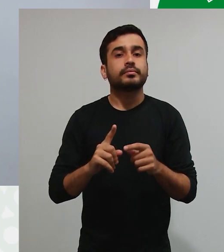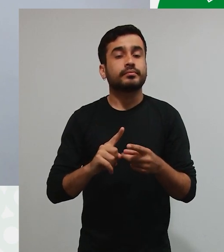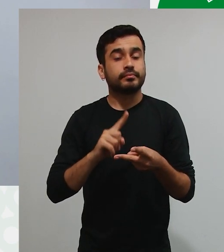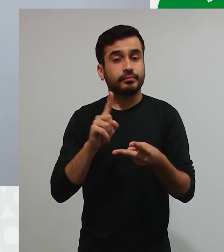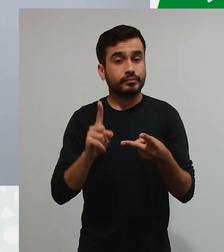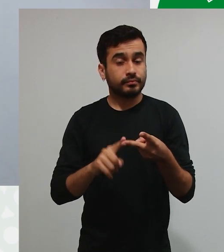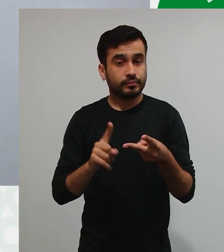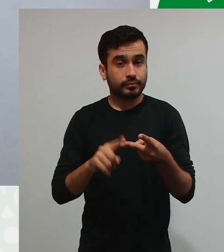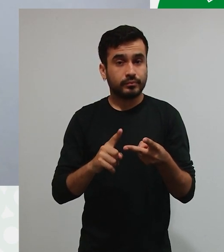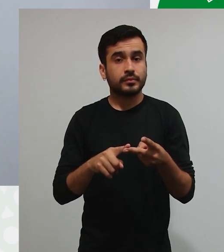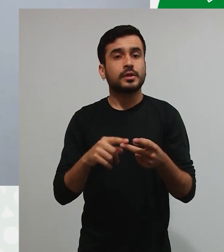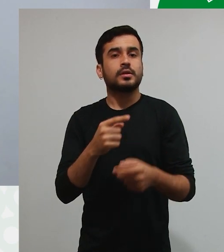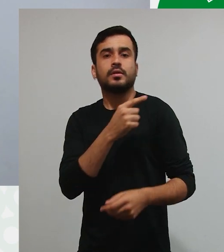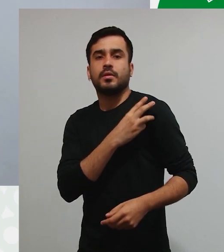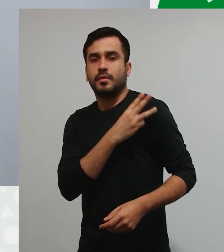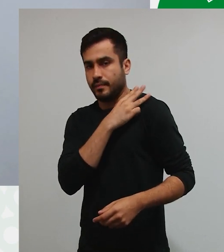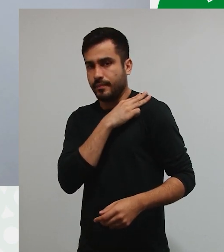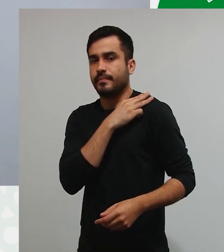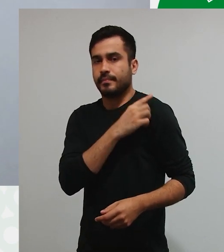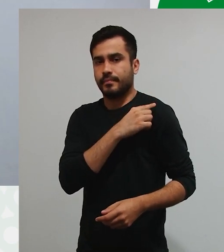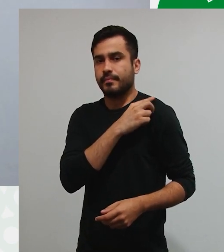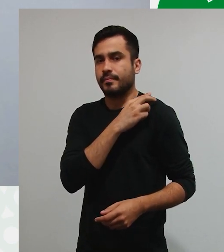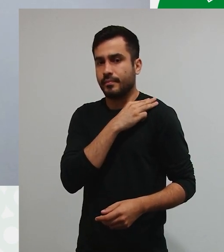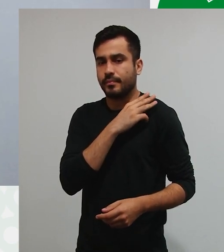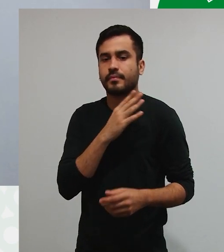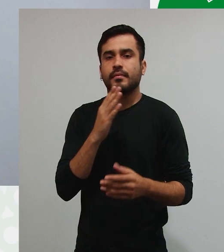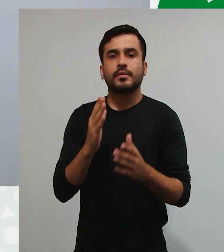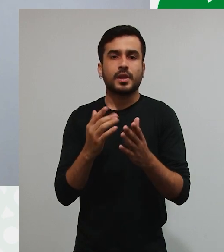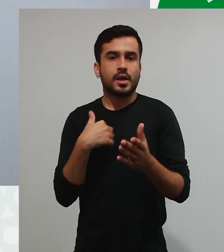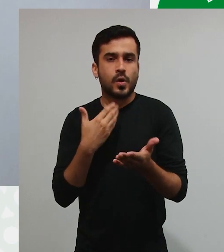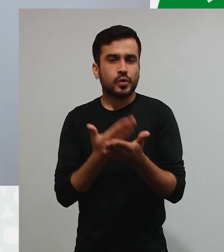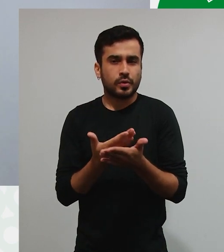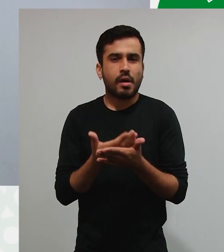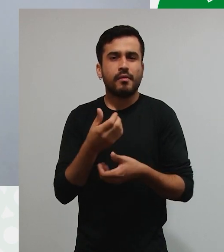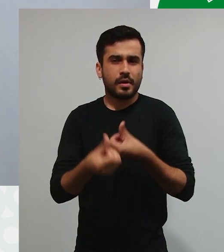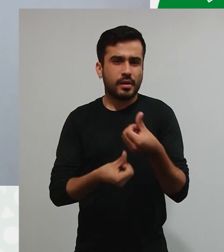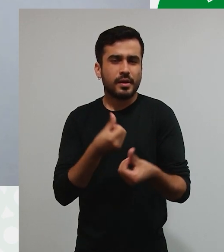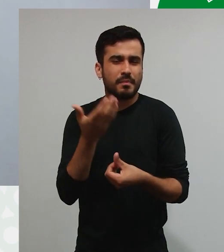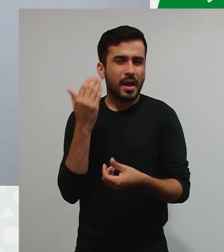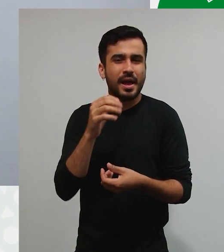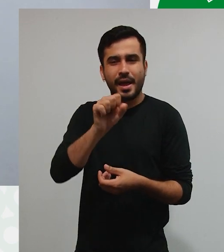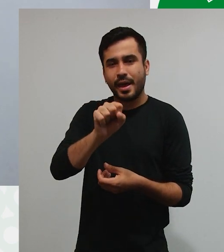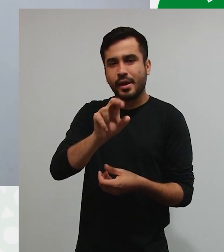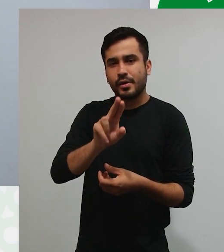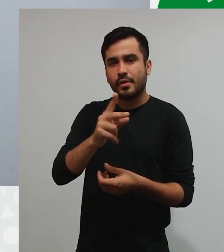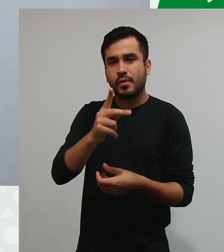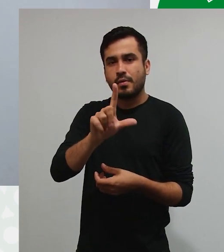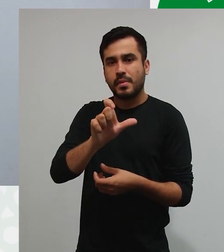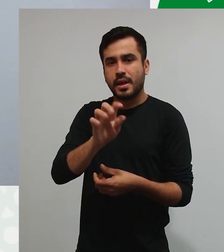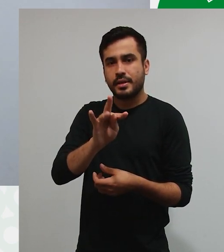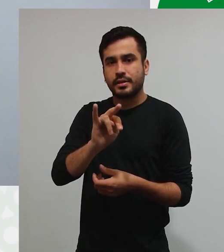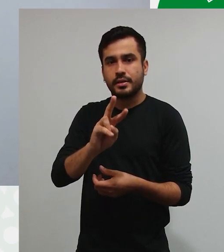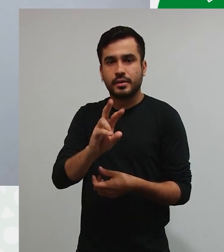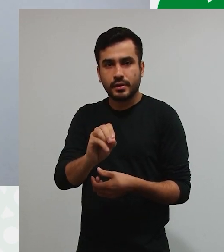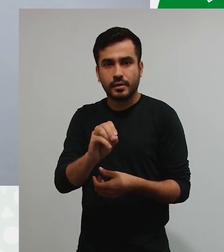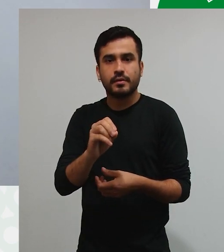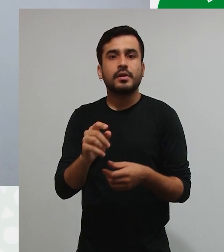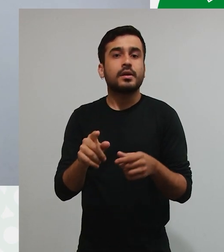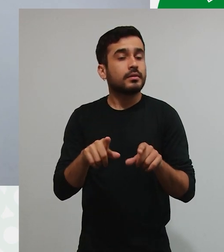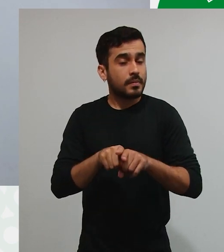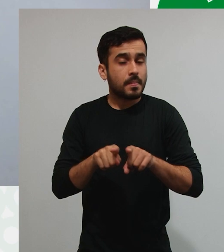me capacitei cada vez mais, né, trabalhando com turma de multisseriado, tentando